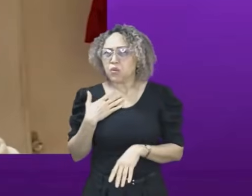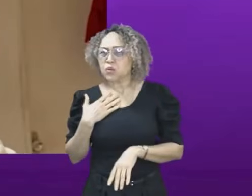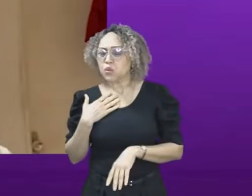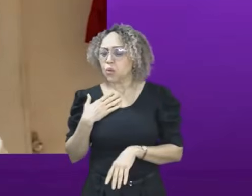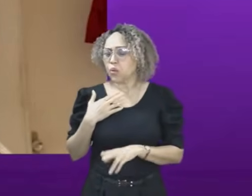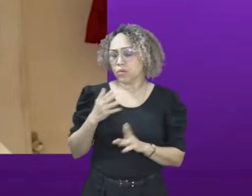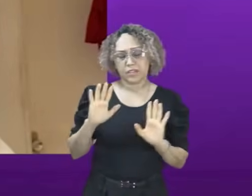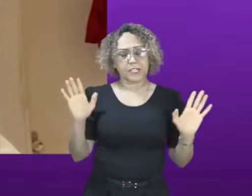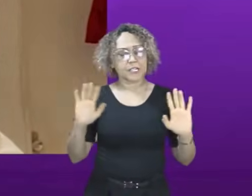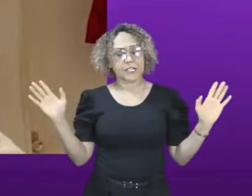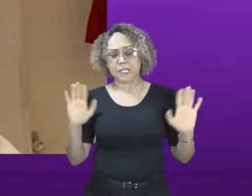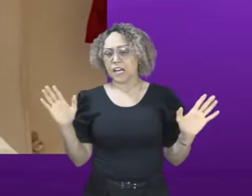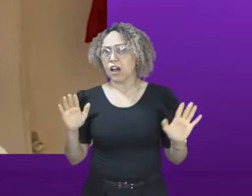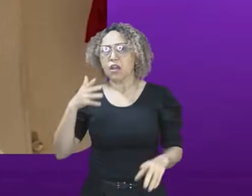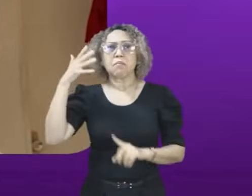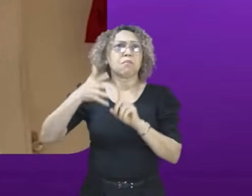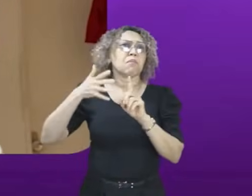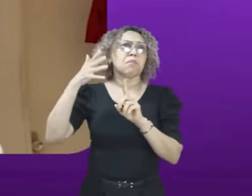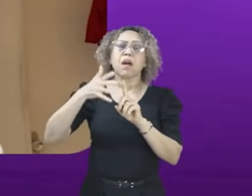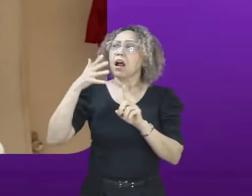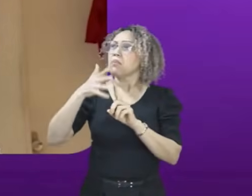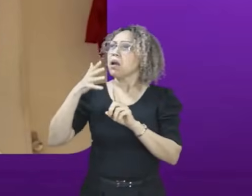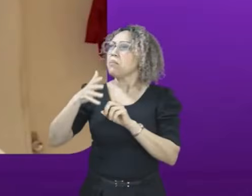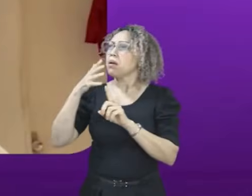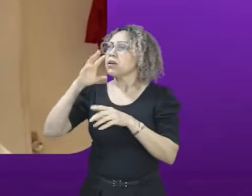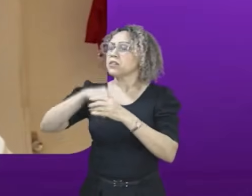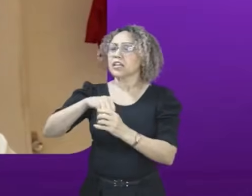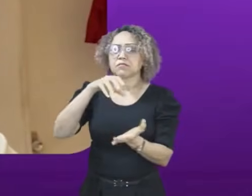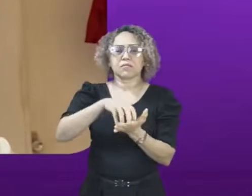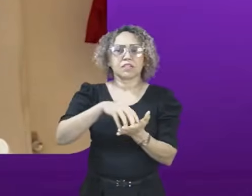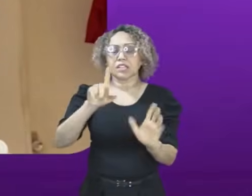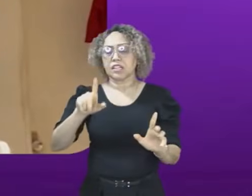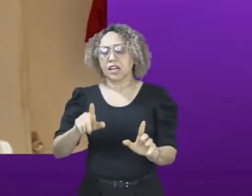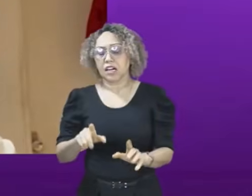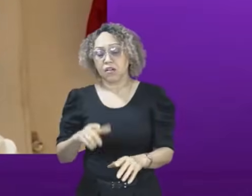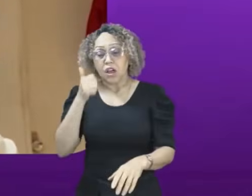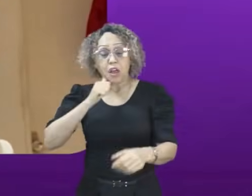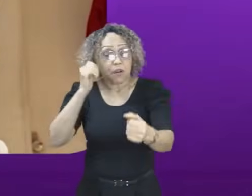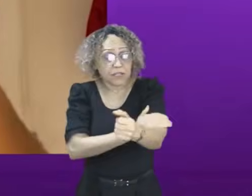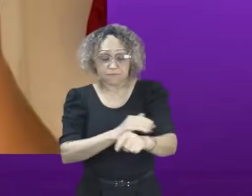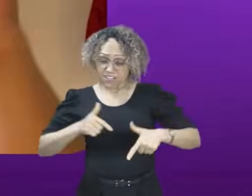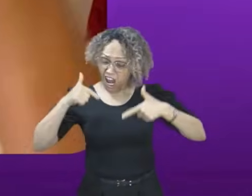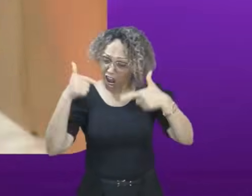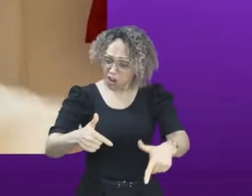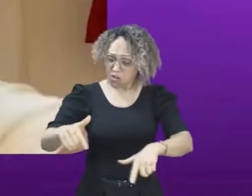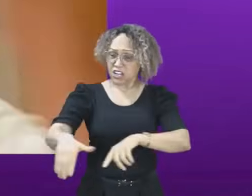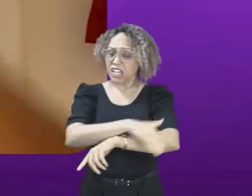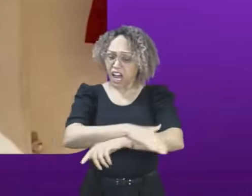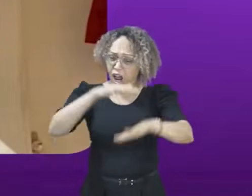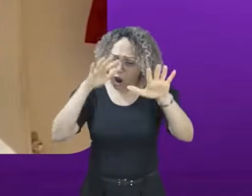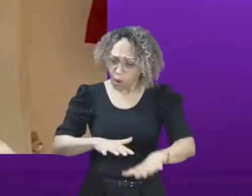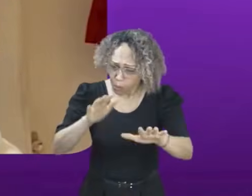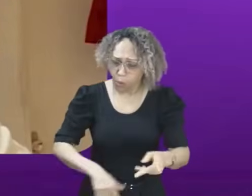É o feminismo do corpo na rua, é o feminismo do prato vazio, é o feminismo da luta do